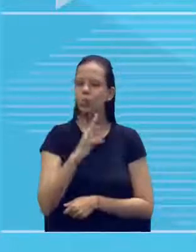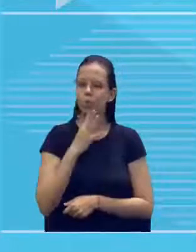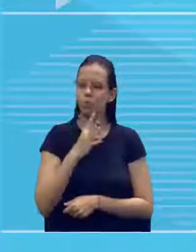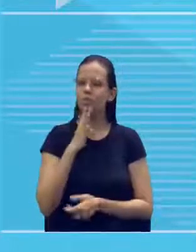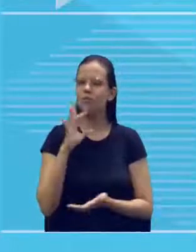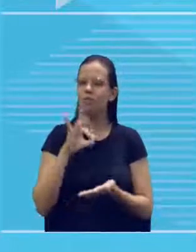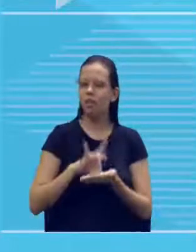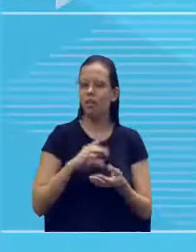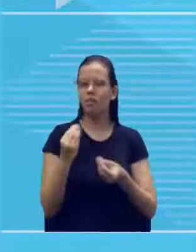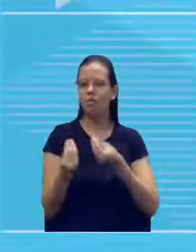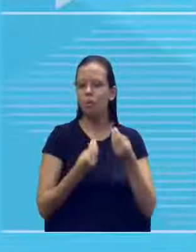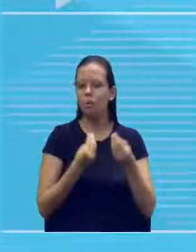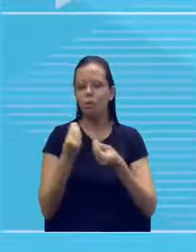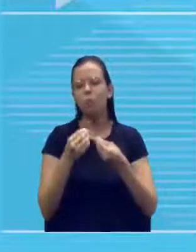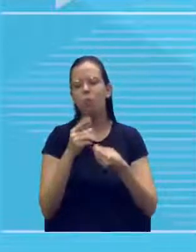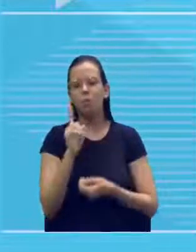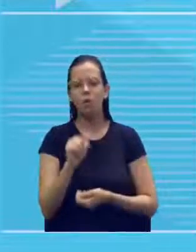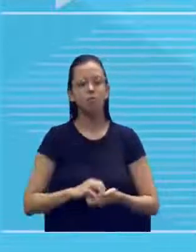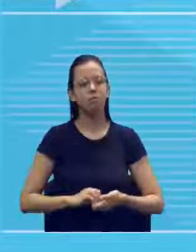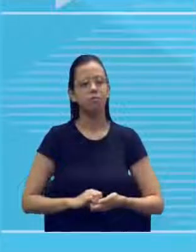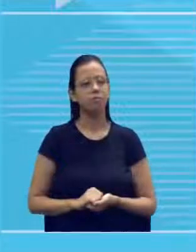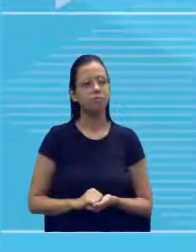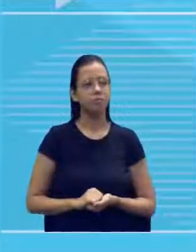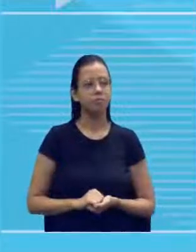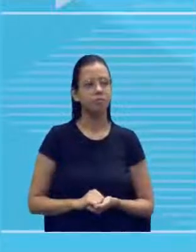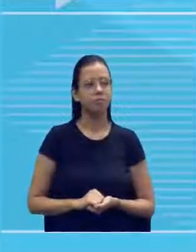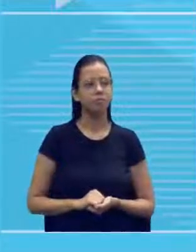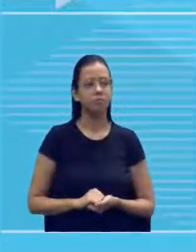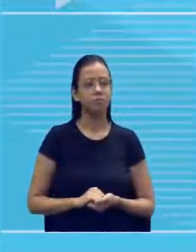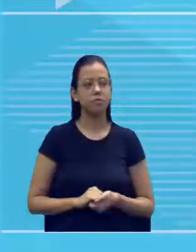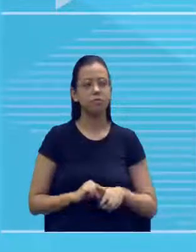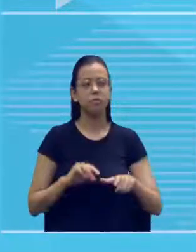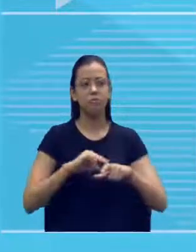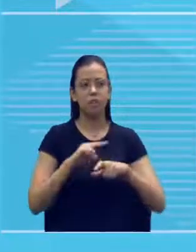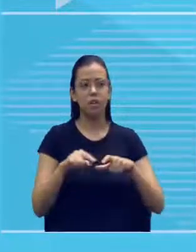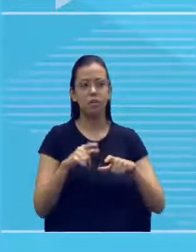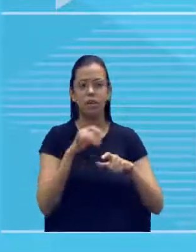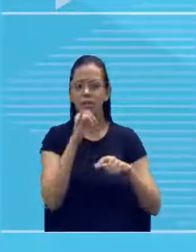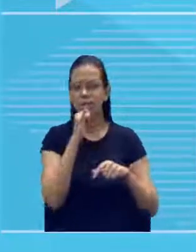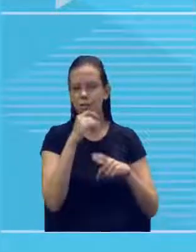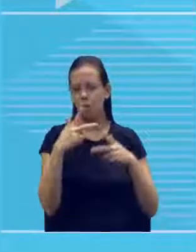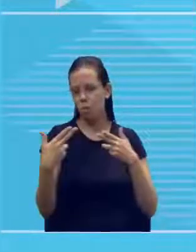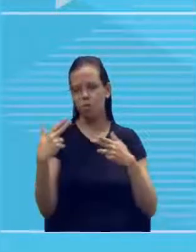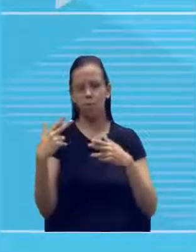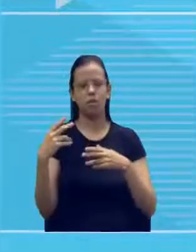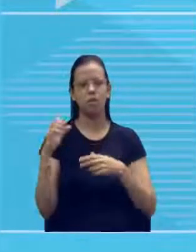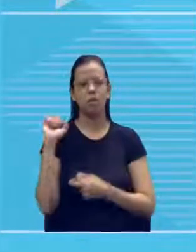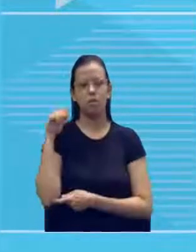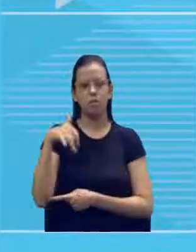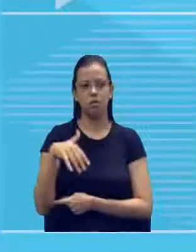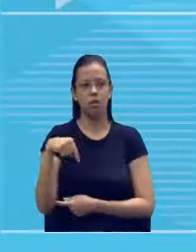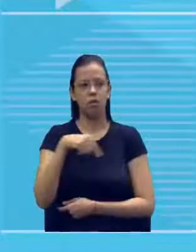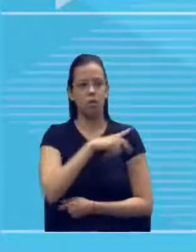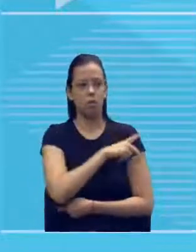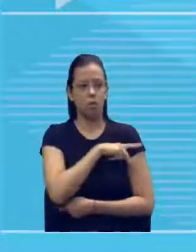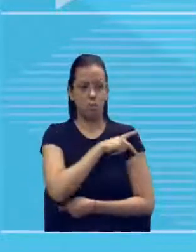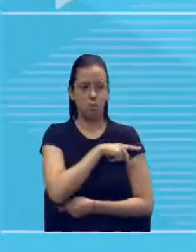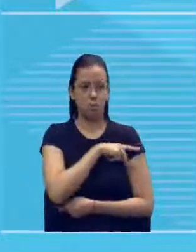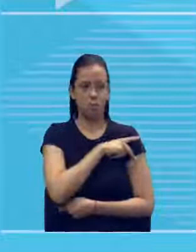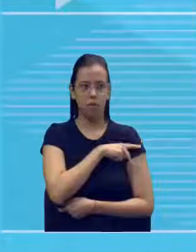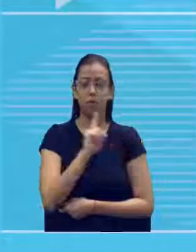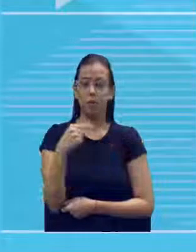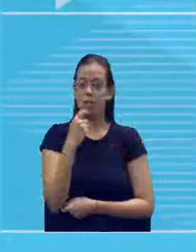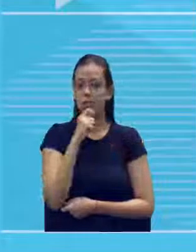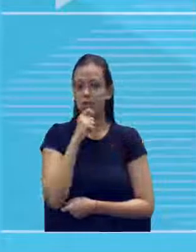fato, como elas são. Em cavernas como as da Serra da Capivara, né, no Piauí, que nós ainda vamos lá, né,